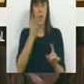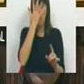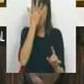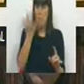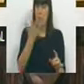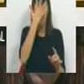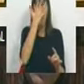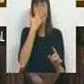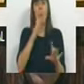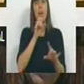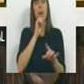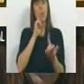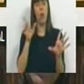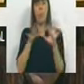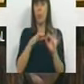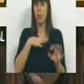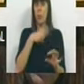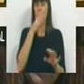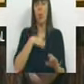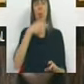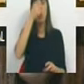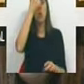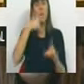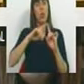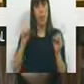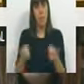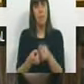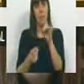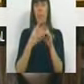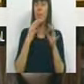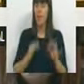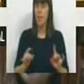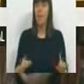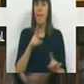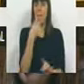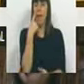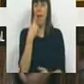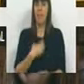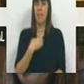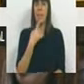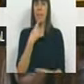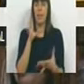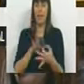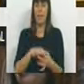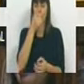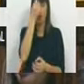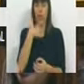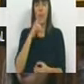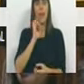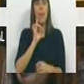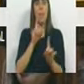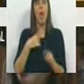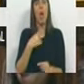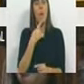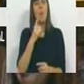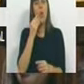máscaras, mas olha que é oportuno para o que eu lhe queria dizer. Eu conto-lhe uma história muito breve, que tenho a certeza que vai reconhecer esta história. E acho que é importante para